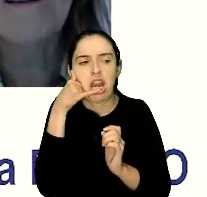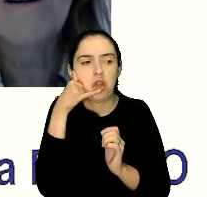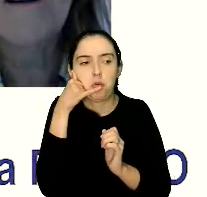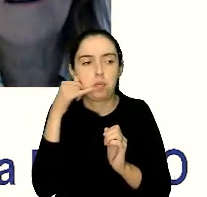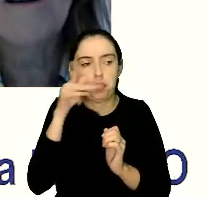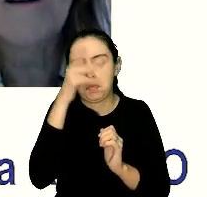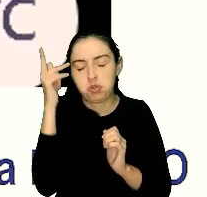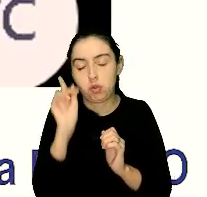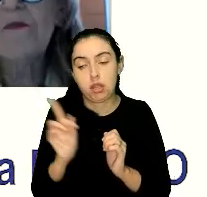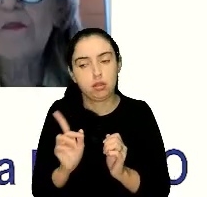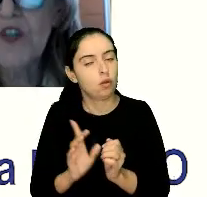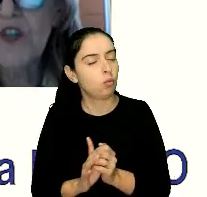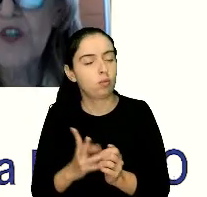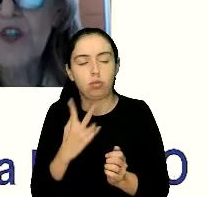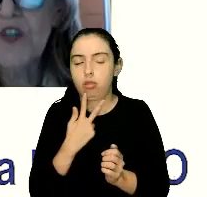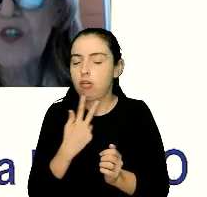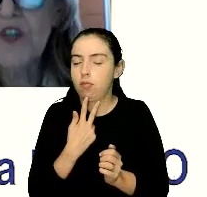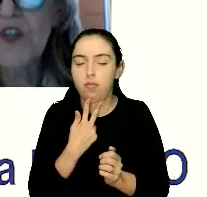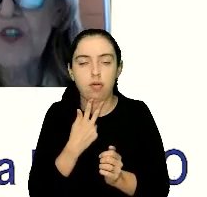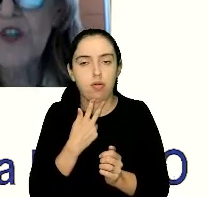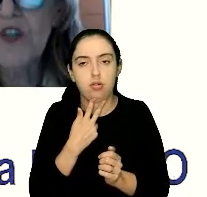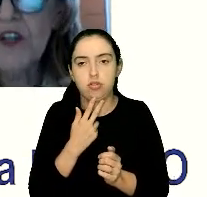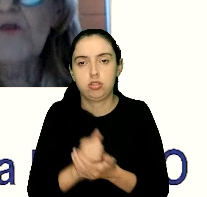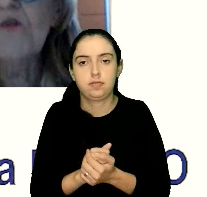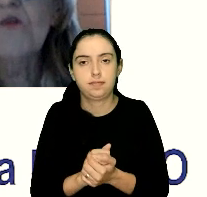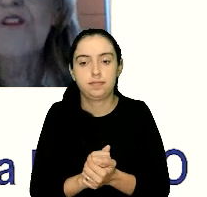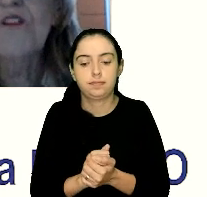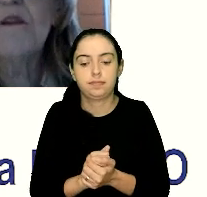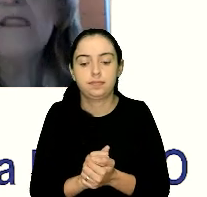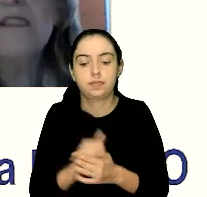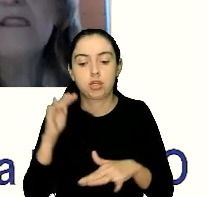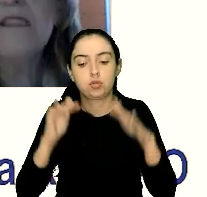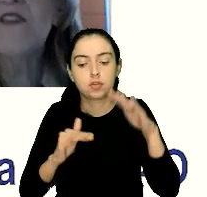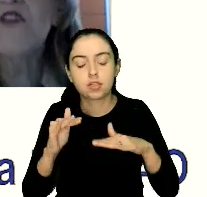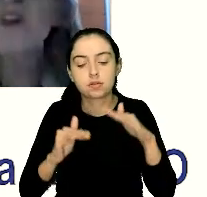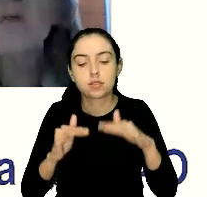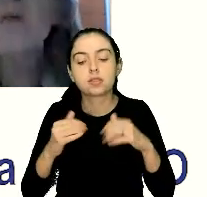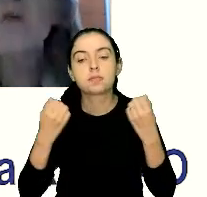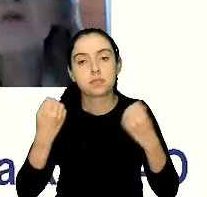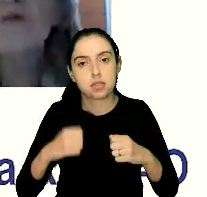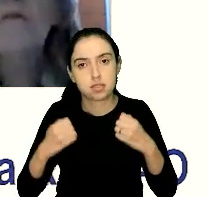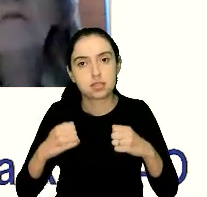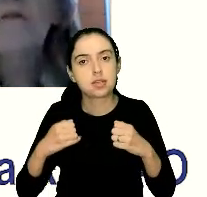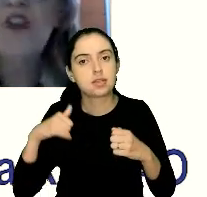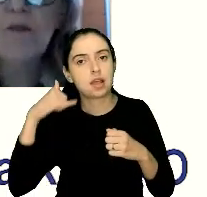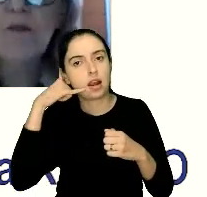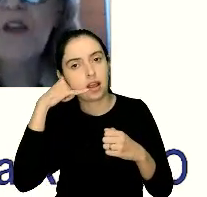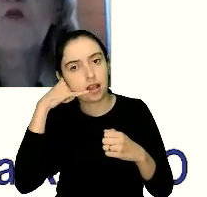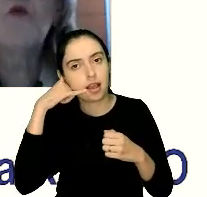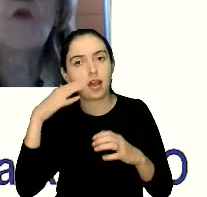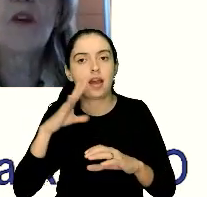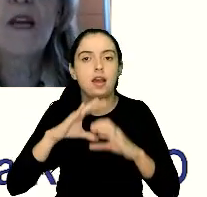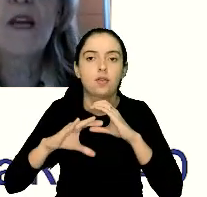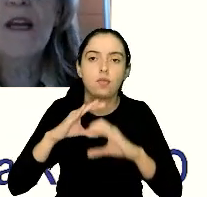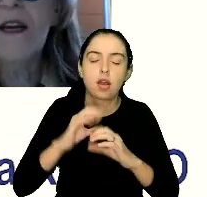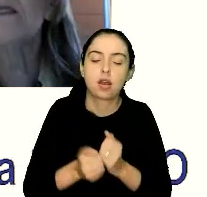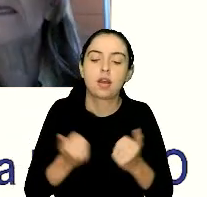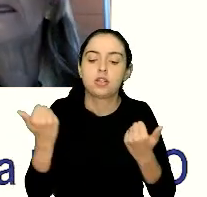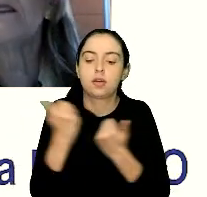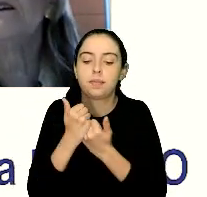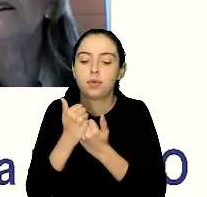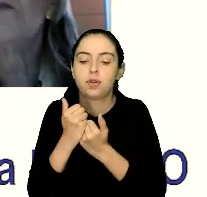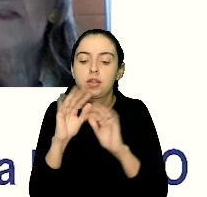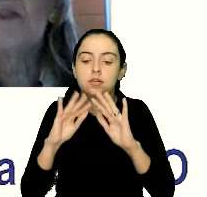deve acontecer. A gente, na medida do possível, tem que manter, sim, as nossas redes de apoio, né? De